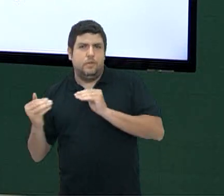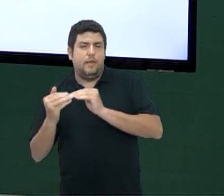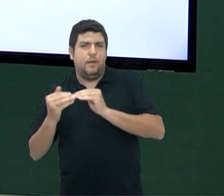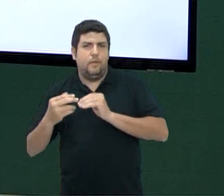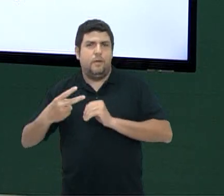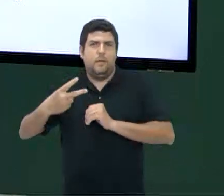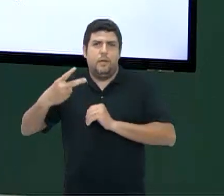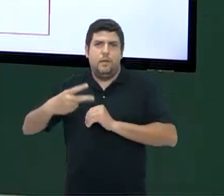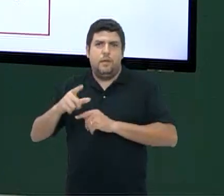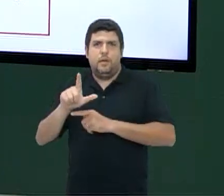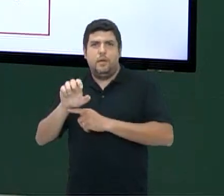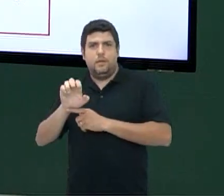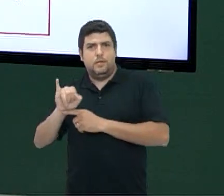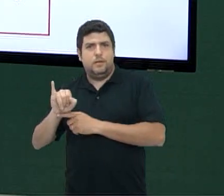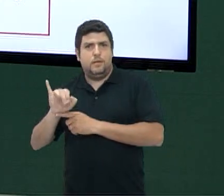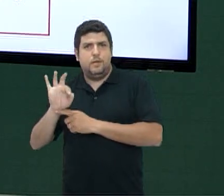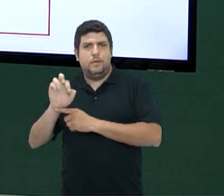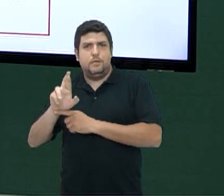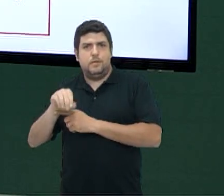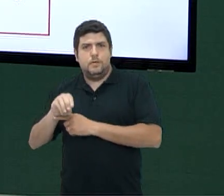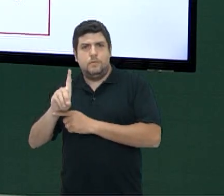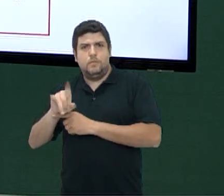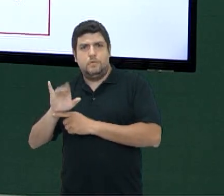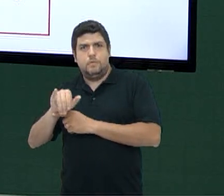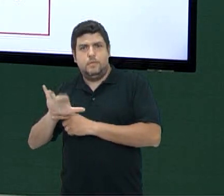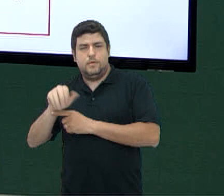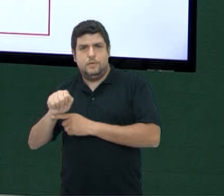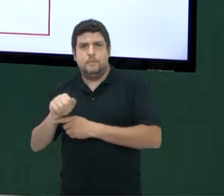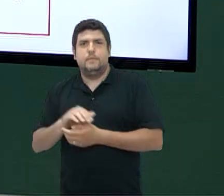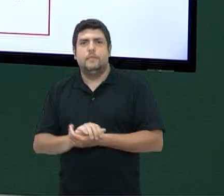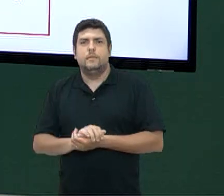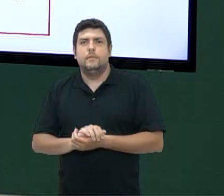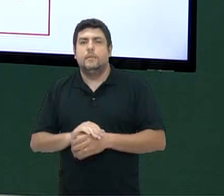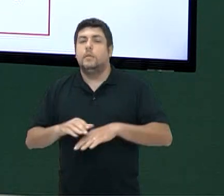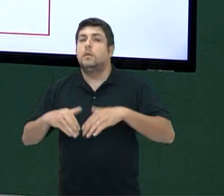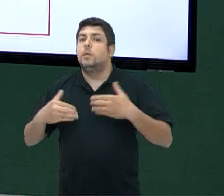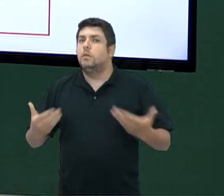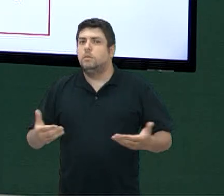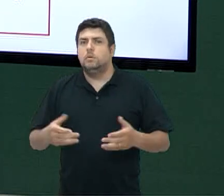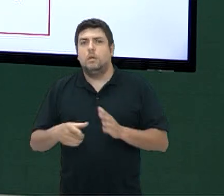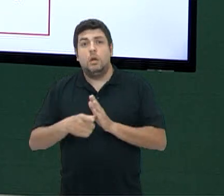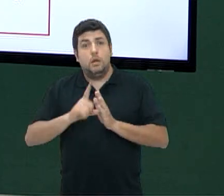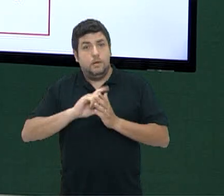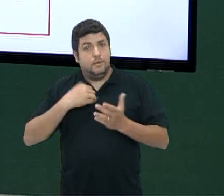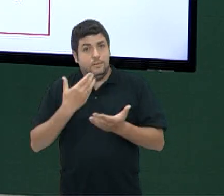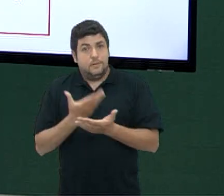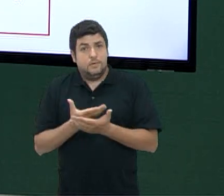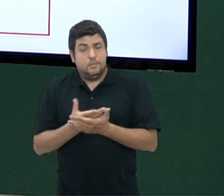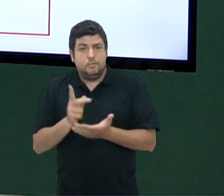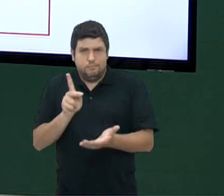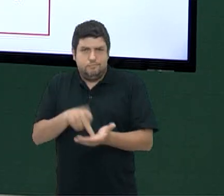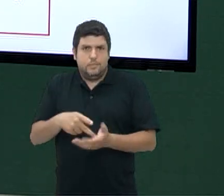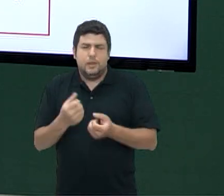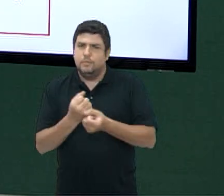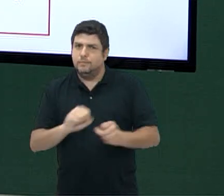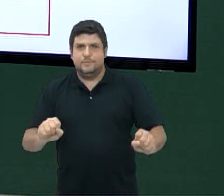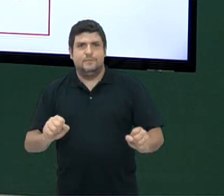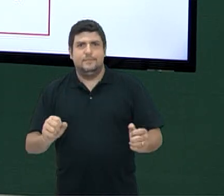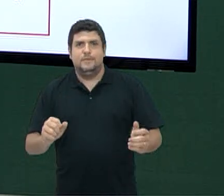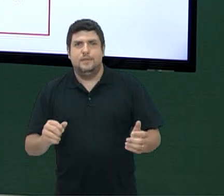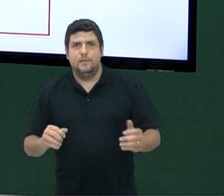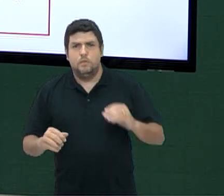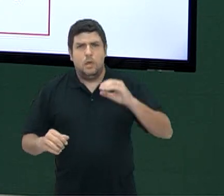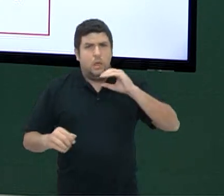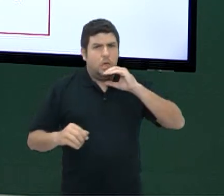da termodinâmica. E de fato, pelo que vimos, realmente é impossível mesmo, certo? Fica inviável